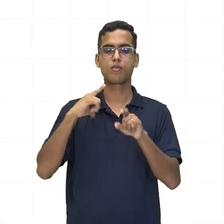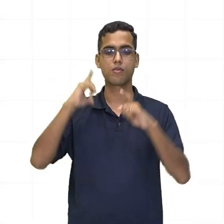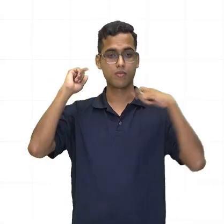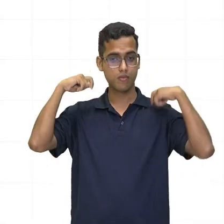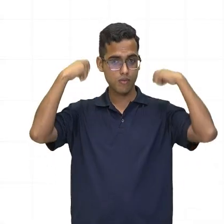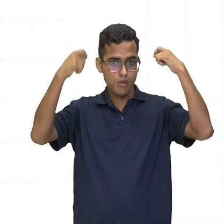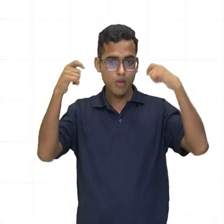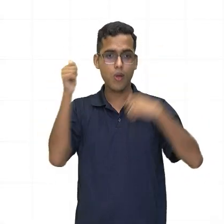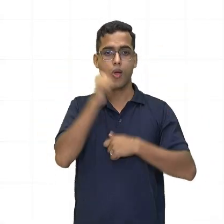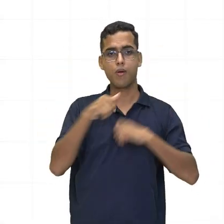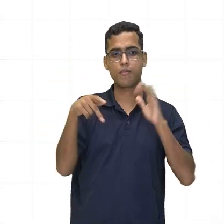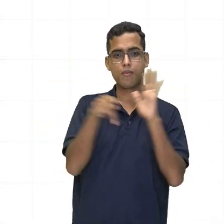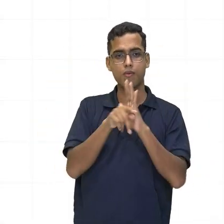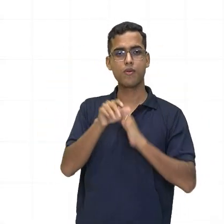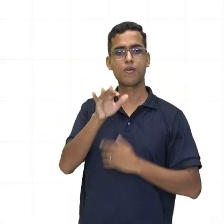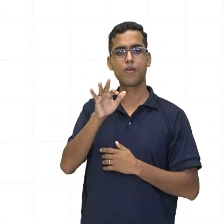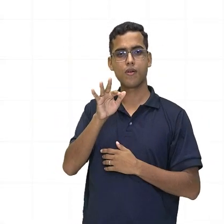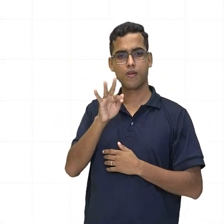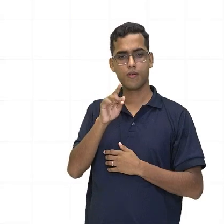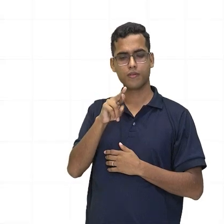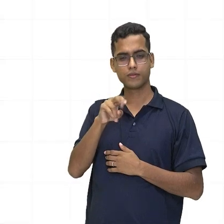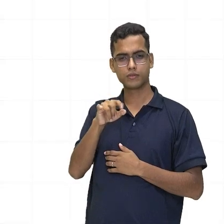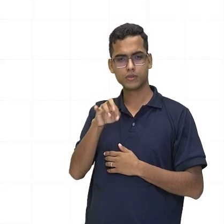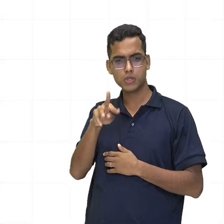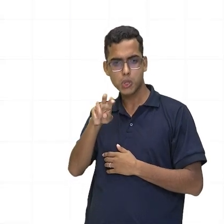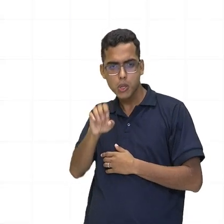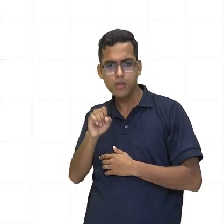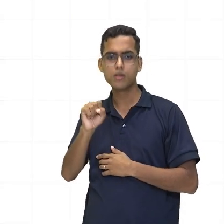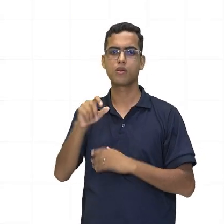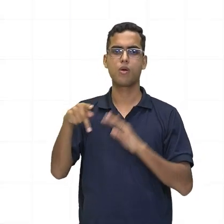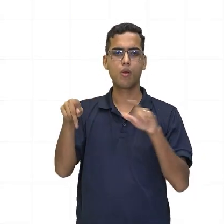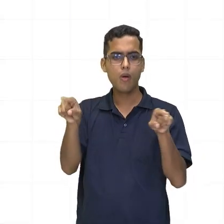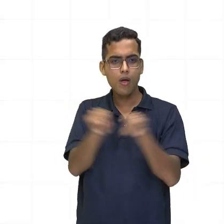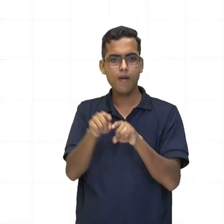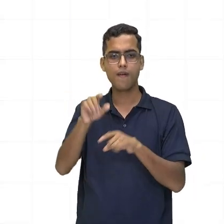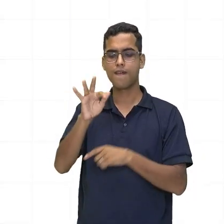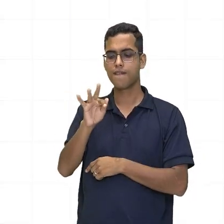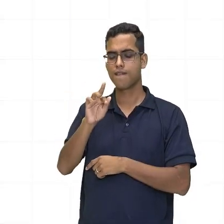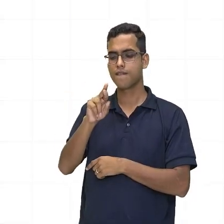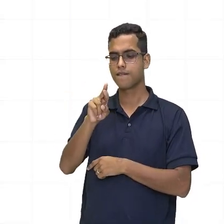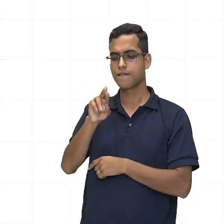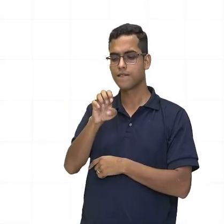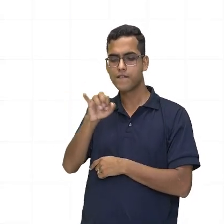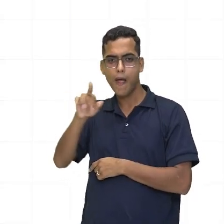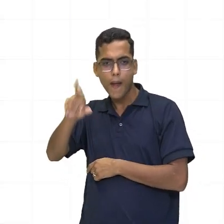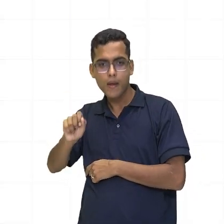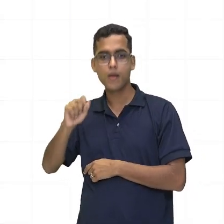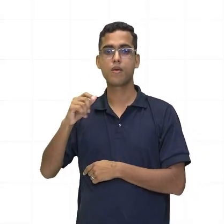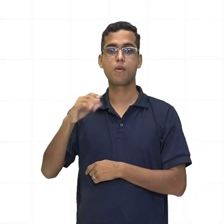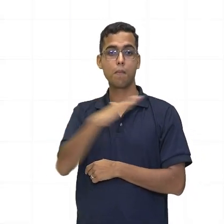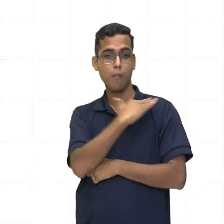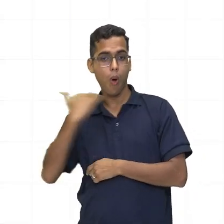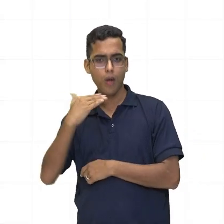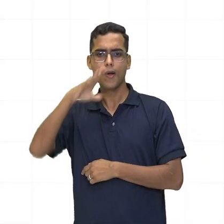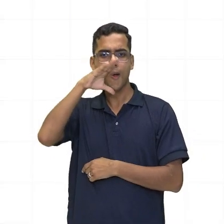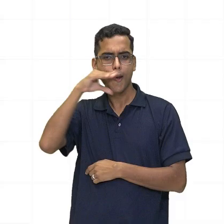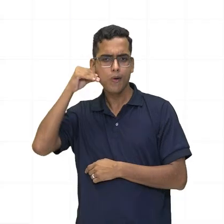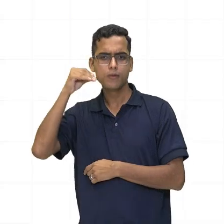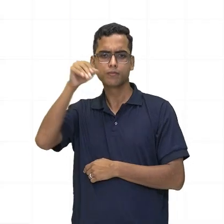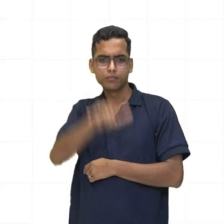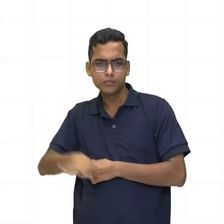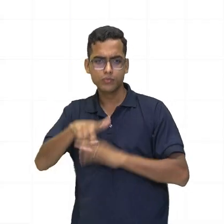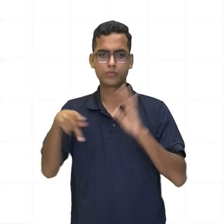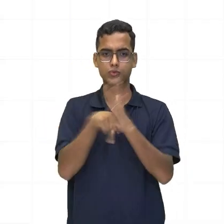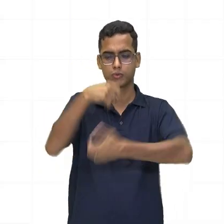católica Irmã Cleusa Coelho, missionária capixaba, martirizada na região de Lábrea, no Amazonas, em